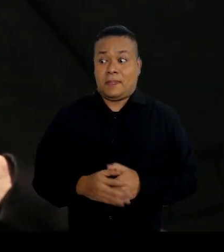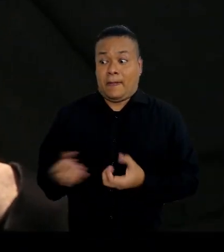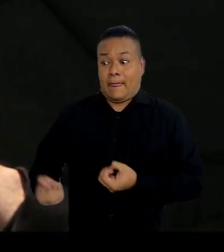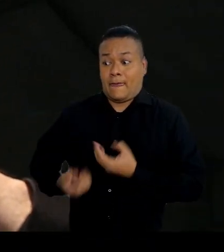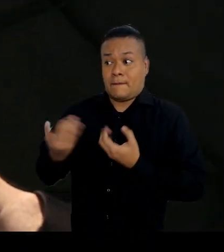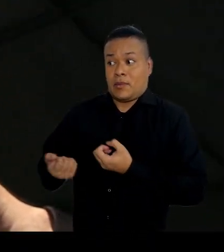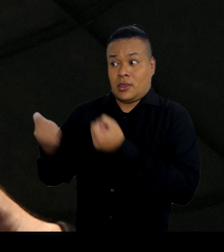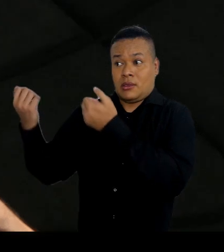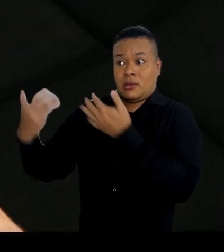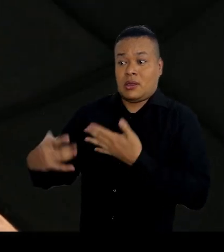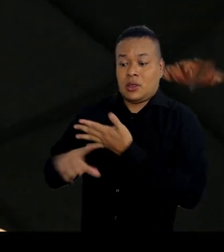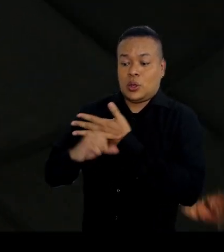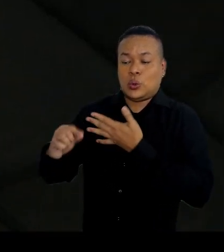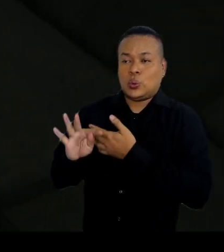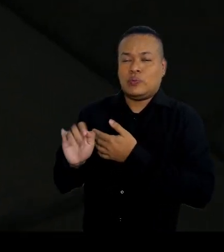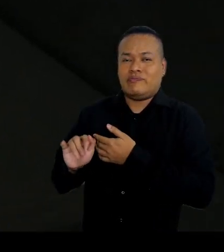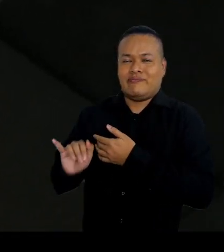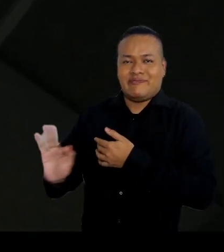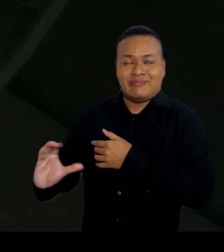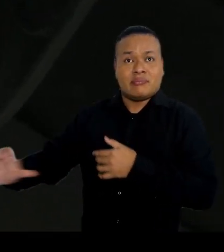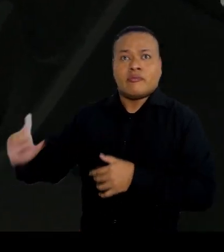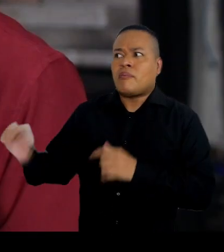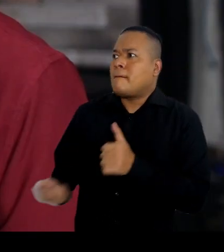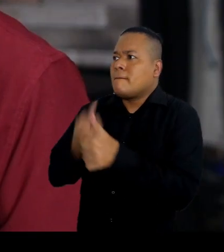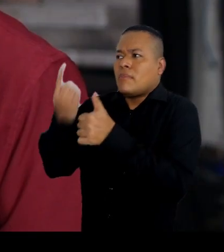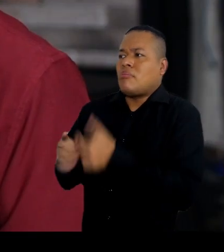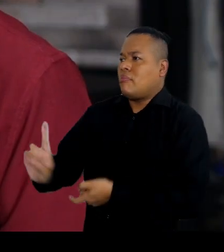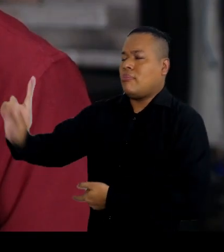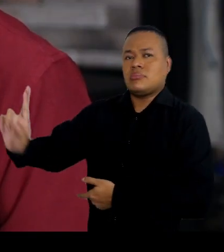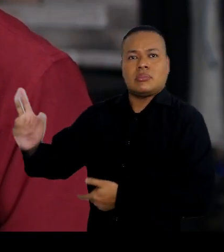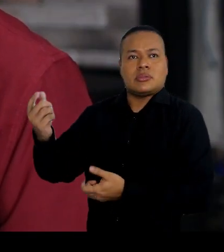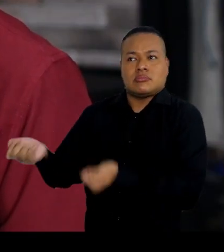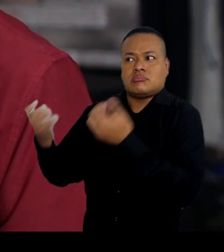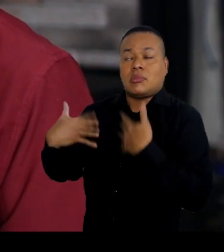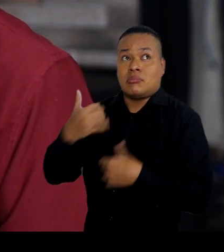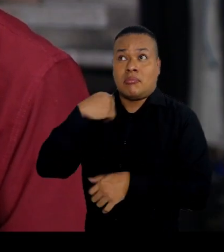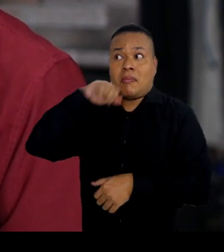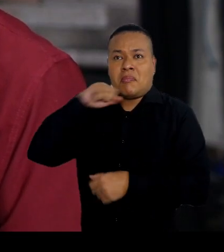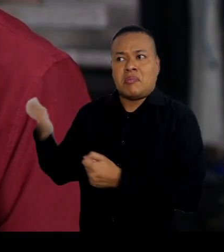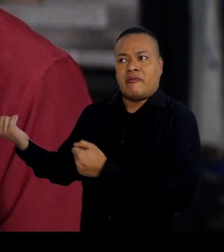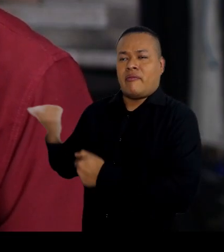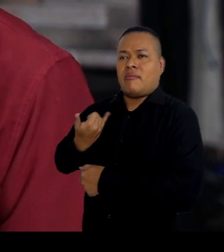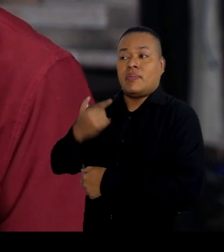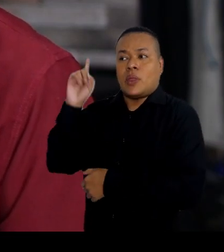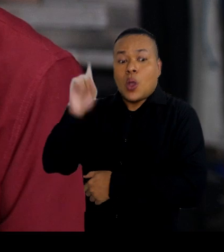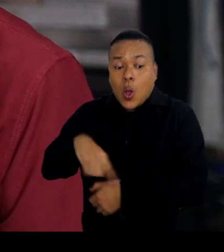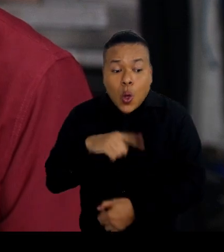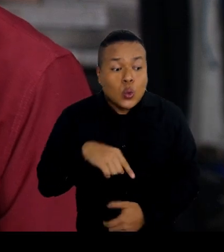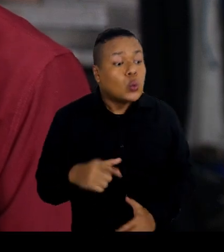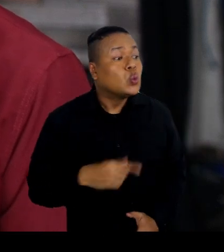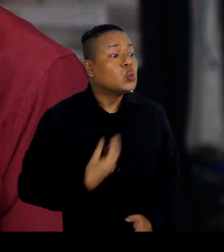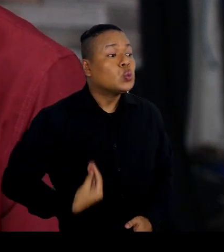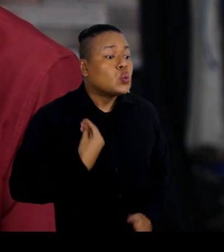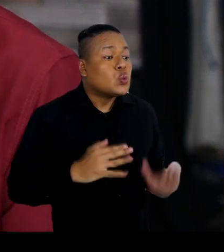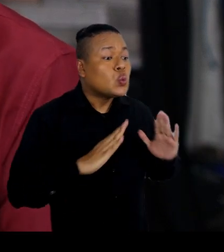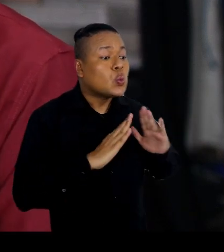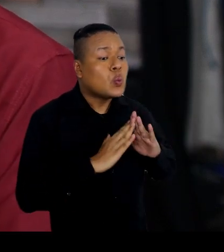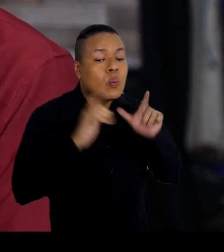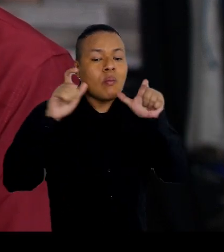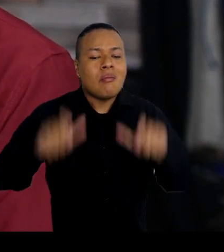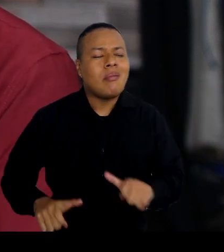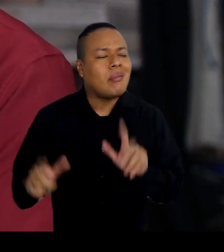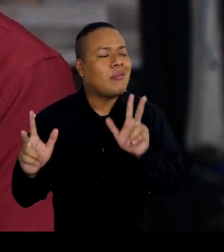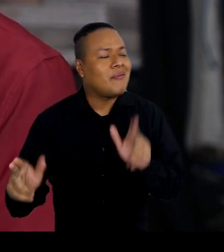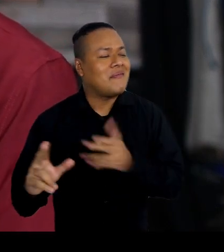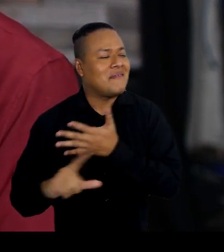O poeta Jorge Tuffi foi a primeira autoridade que eu ouvi falar, pela minha mãe. Ela dizia assim: você mora no